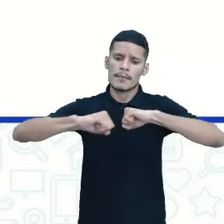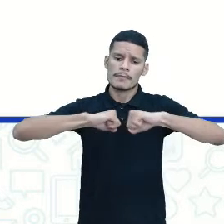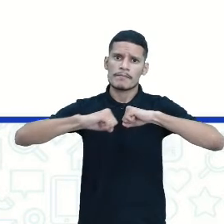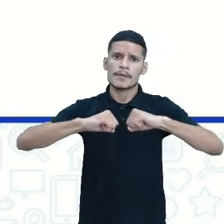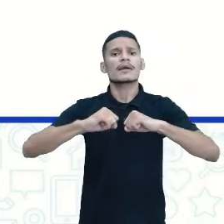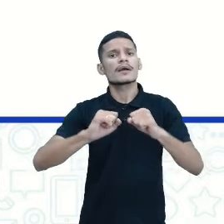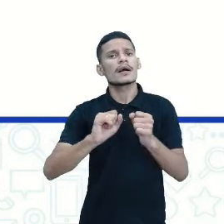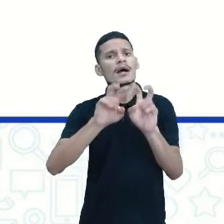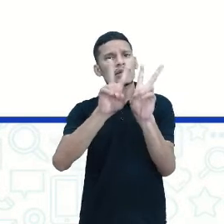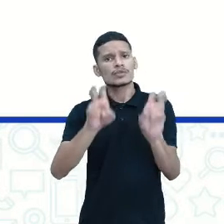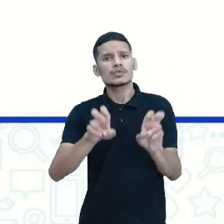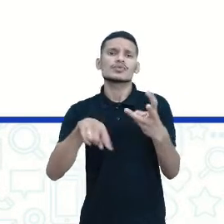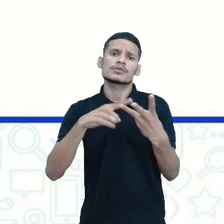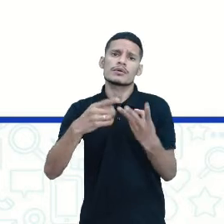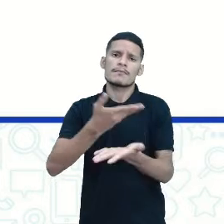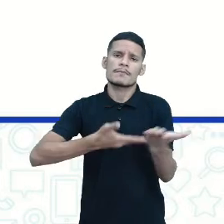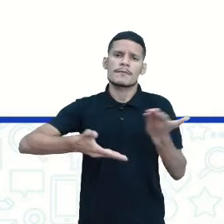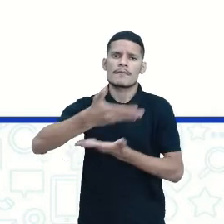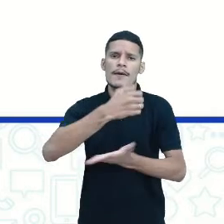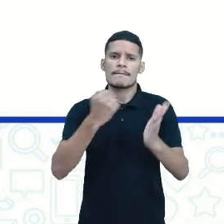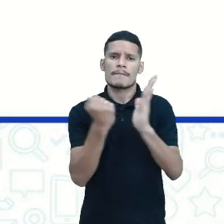com marcas e pessoas famosas.